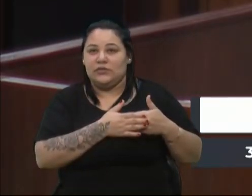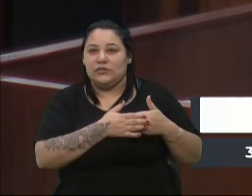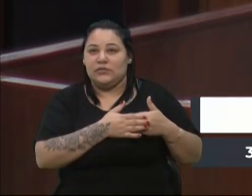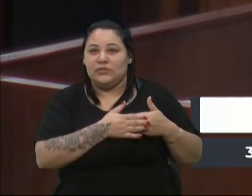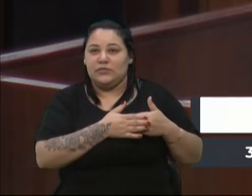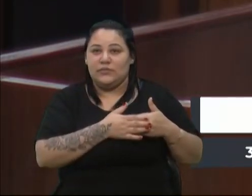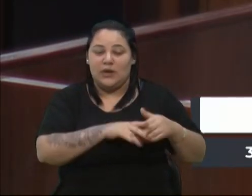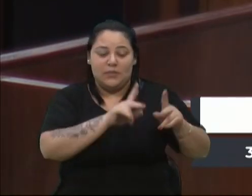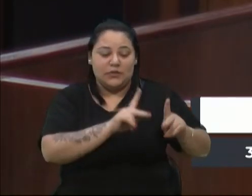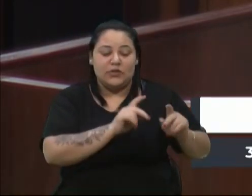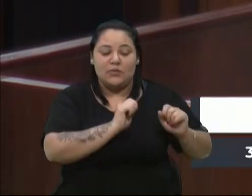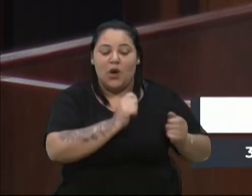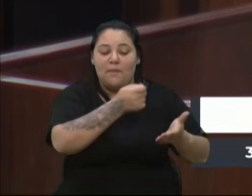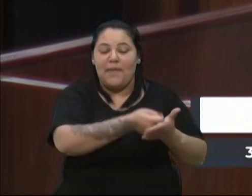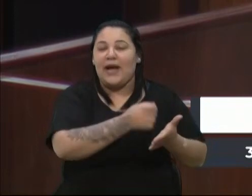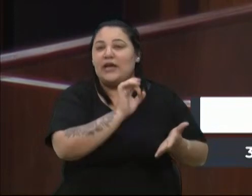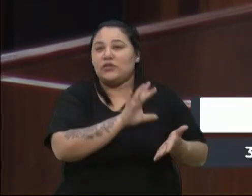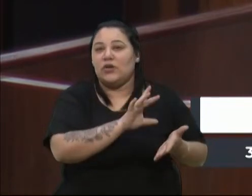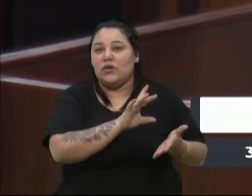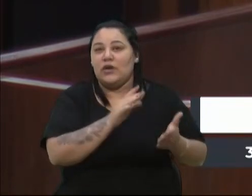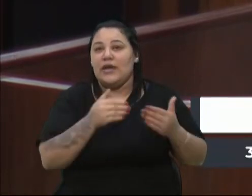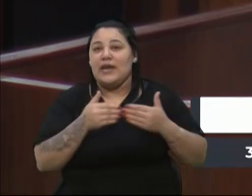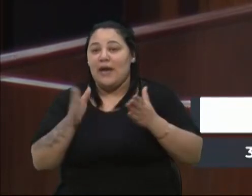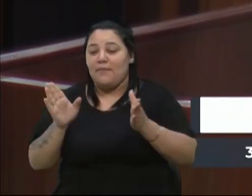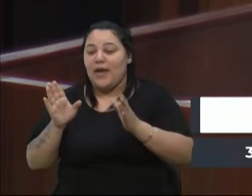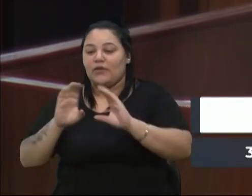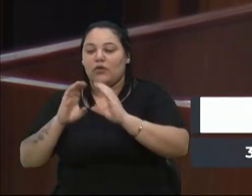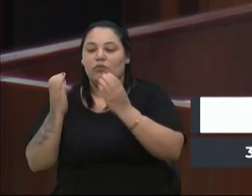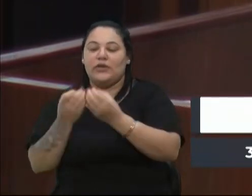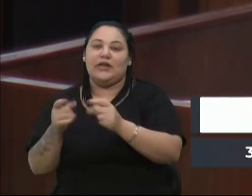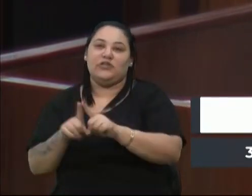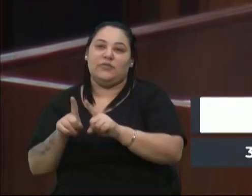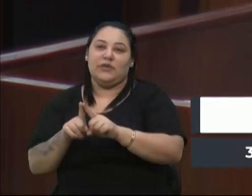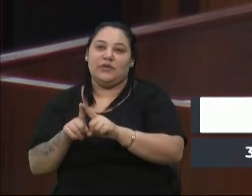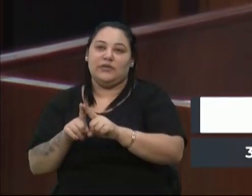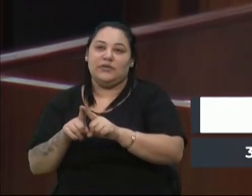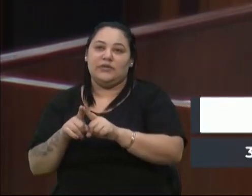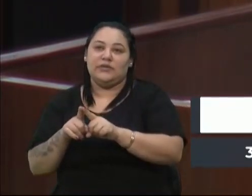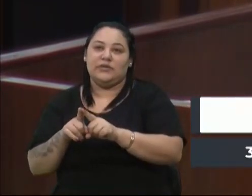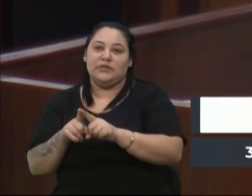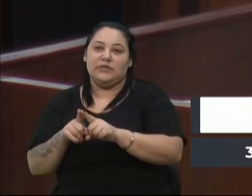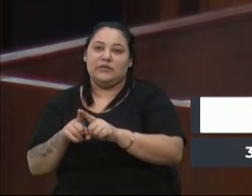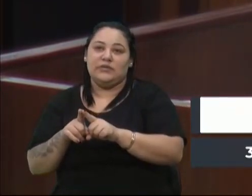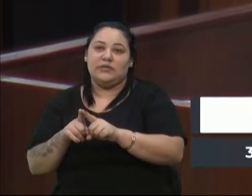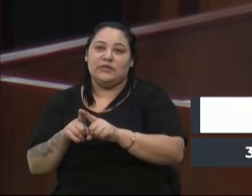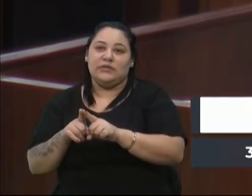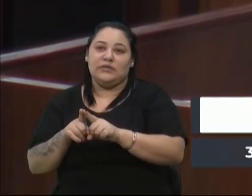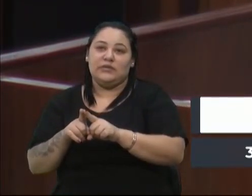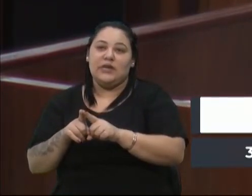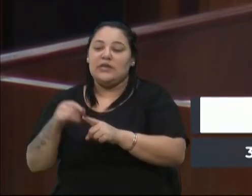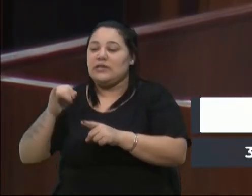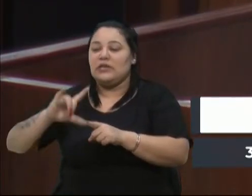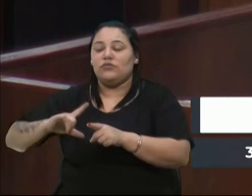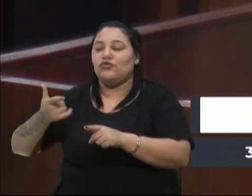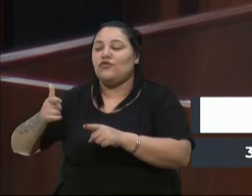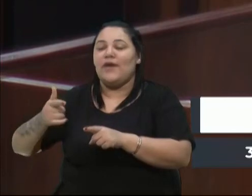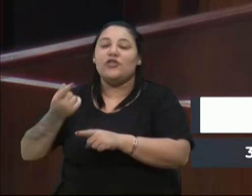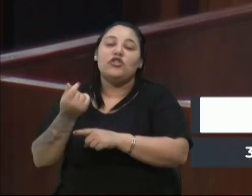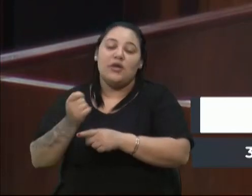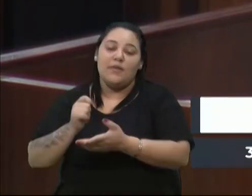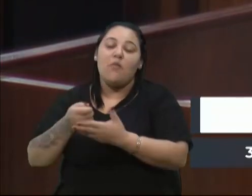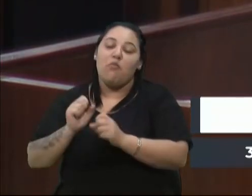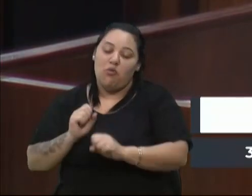somente, mas sim deixar aberto à comunidade. Então, as verbas que financiam o trabalho vêm de projetos de lei e de